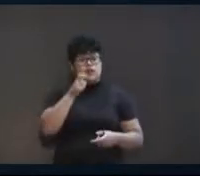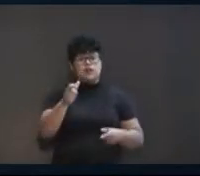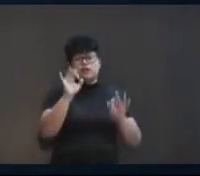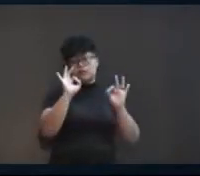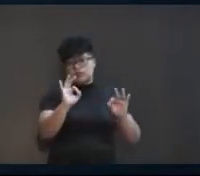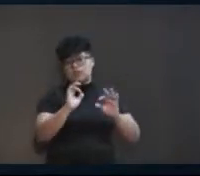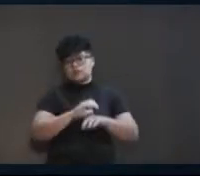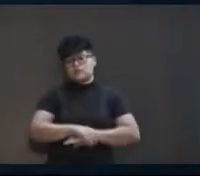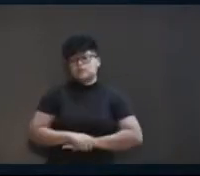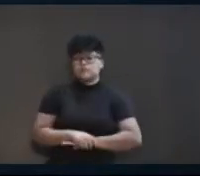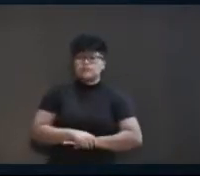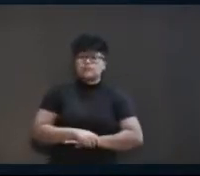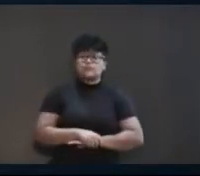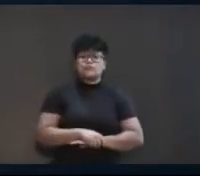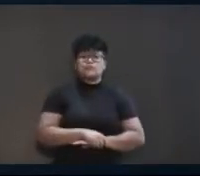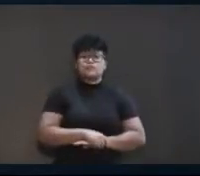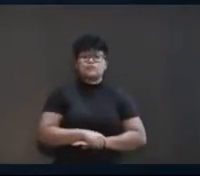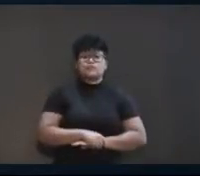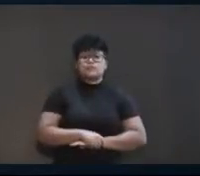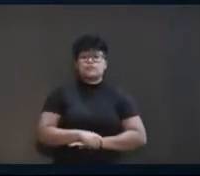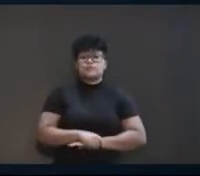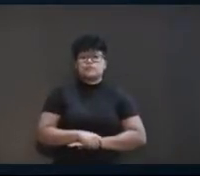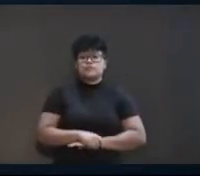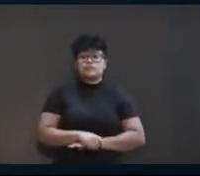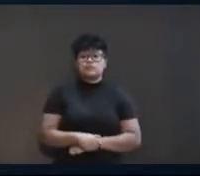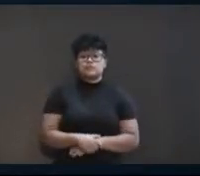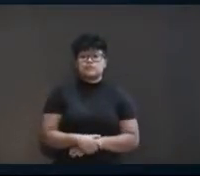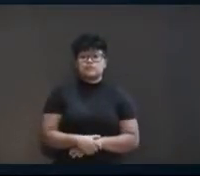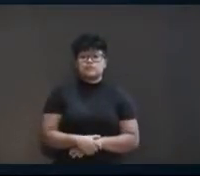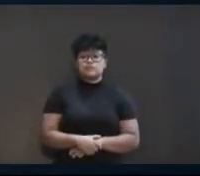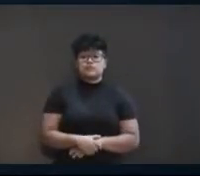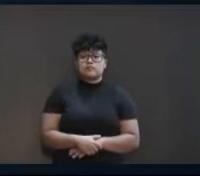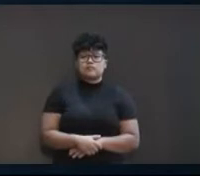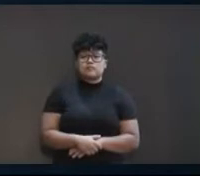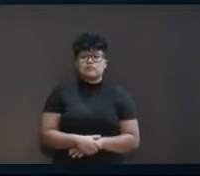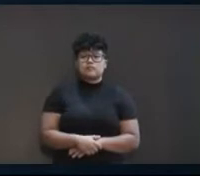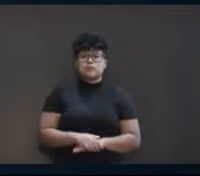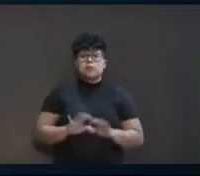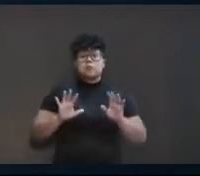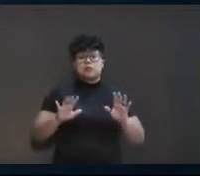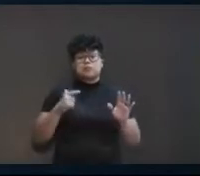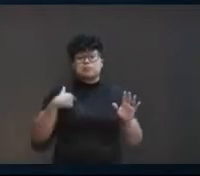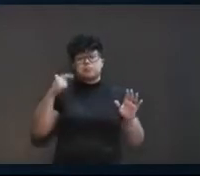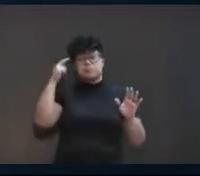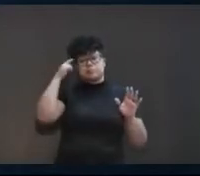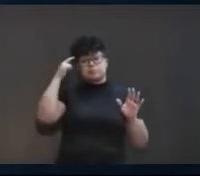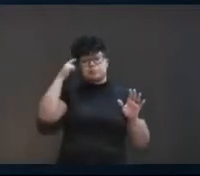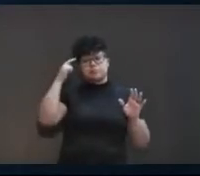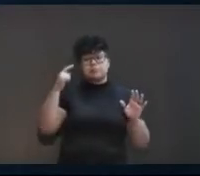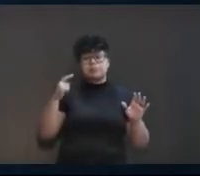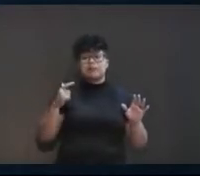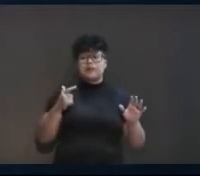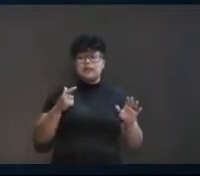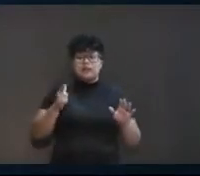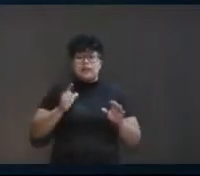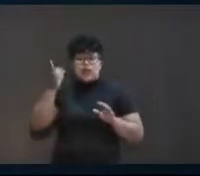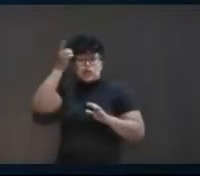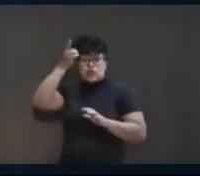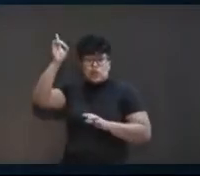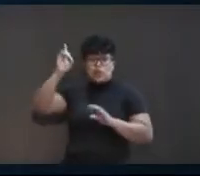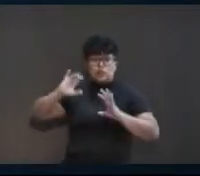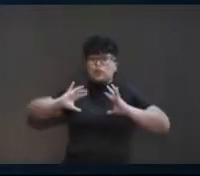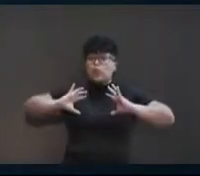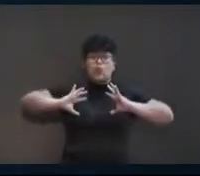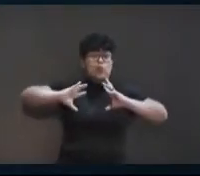nisso mas você vê o seguinte existe talento para tudo eu acho que a humanidade o ser humano